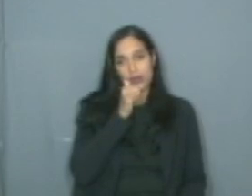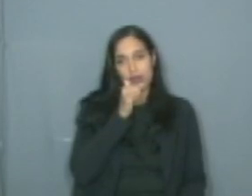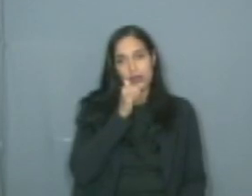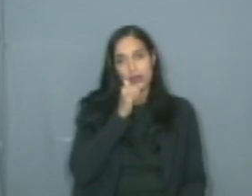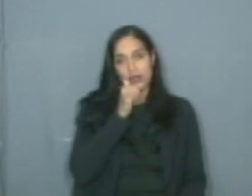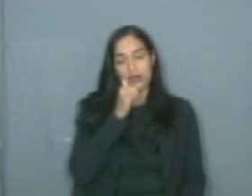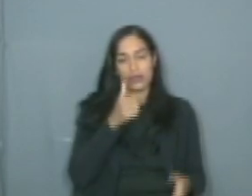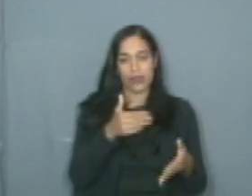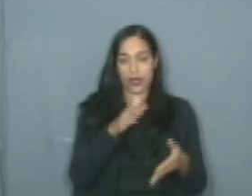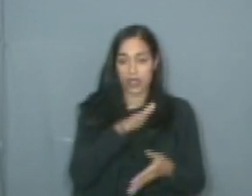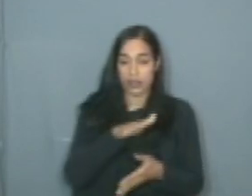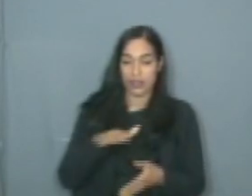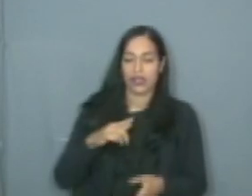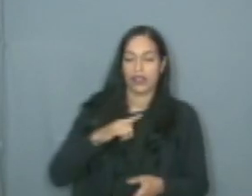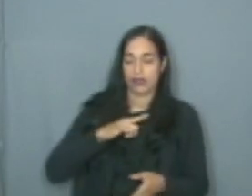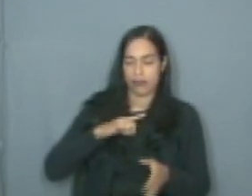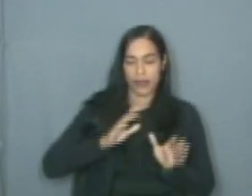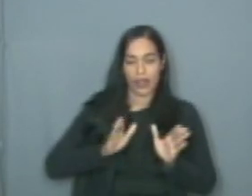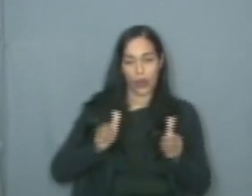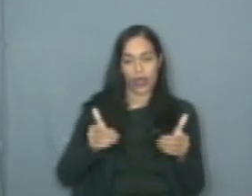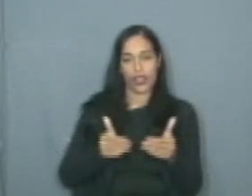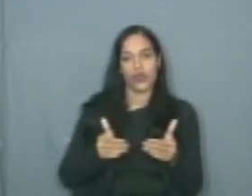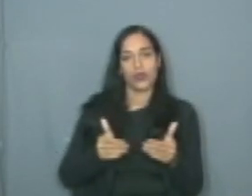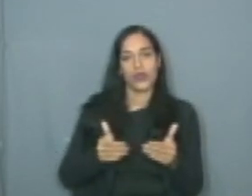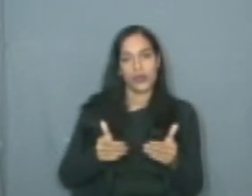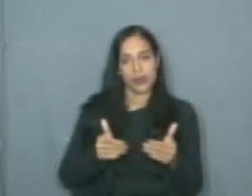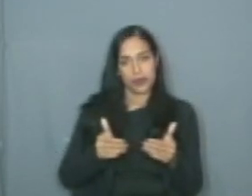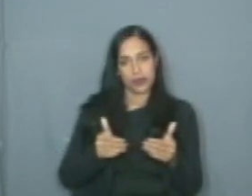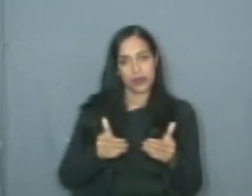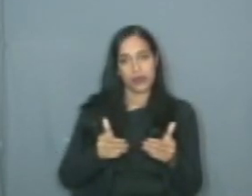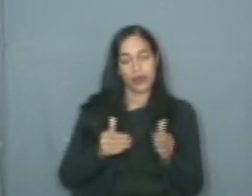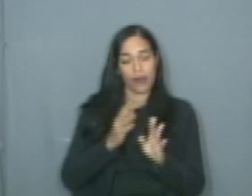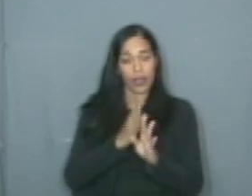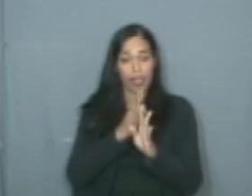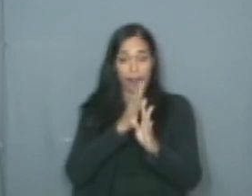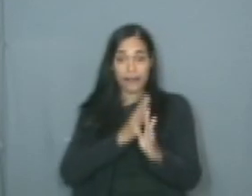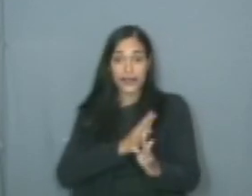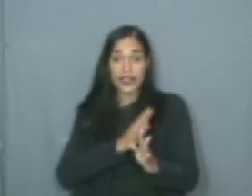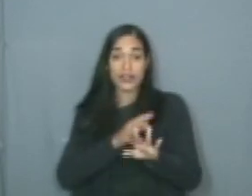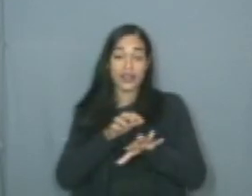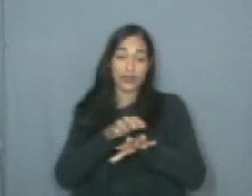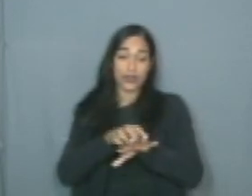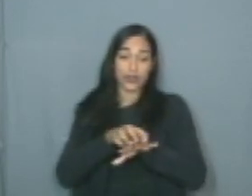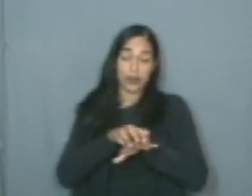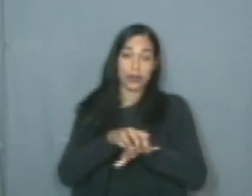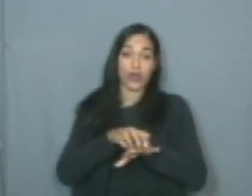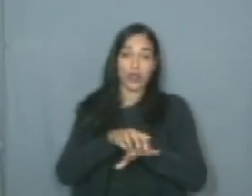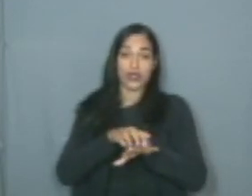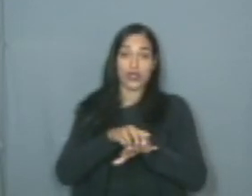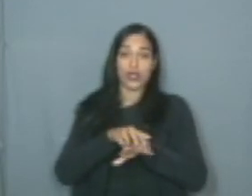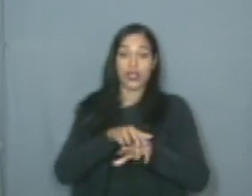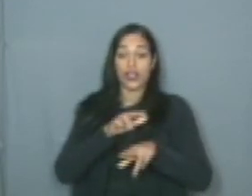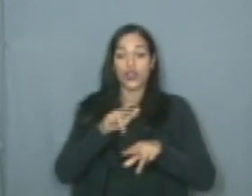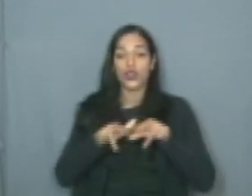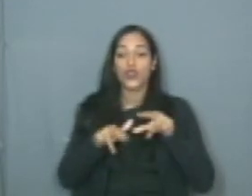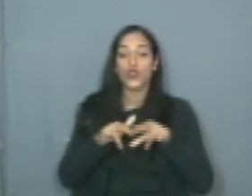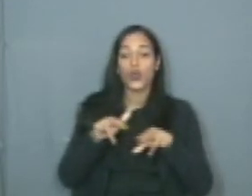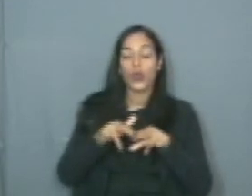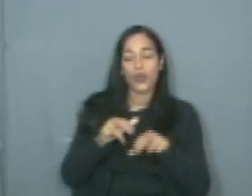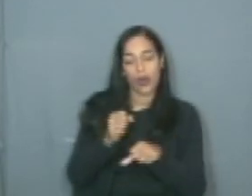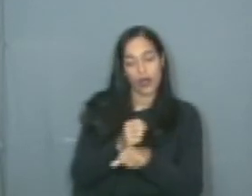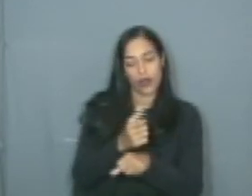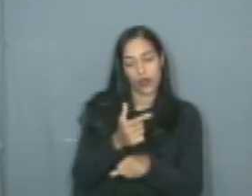Essa criança tem TEA e TDAH. Ele está na fila do transporte inclusivo desde junho de